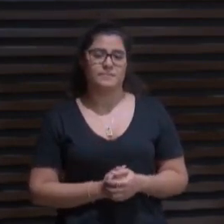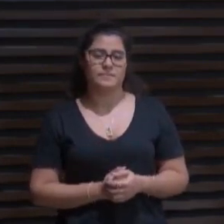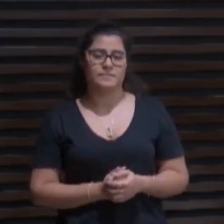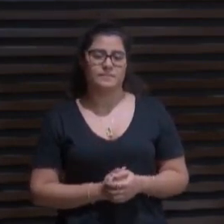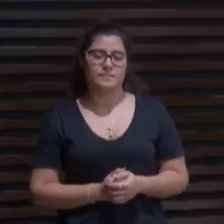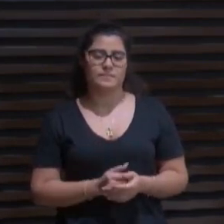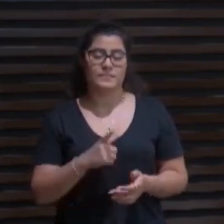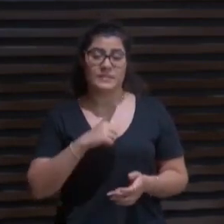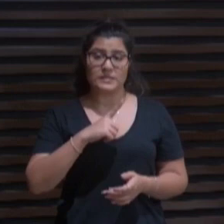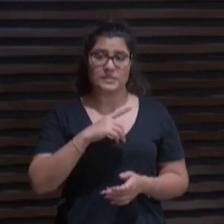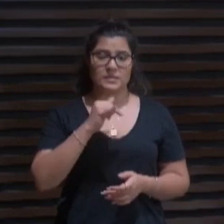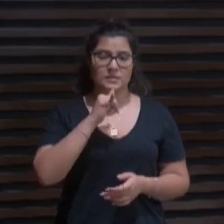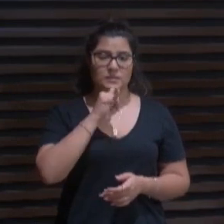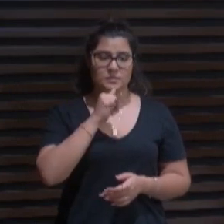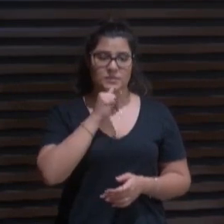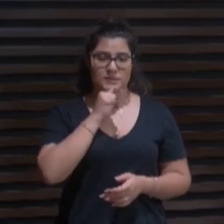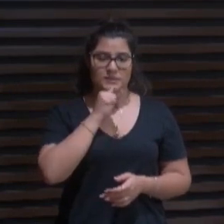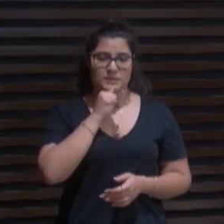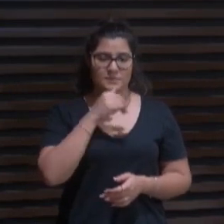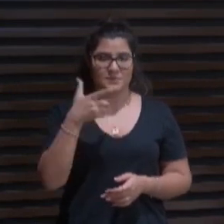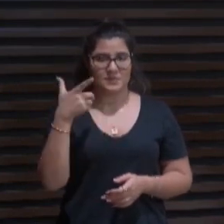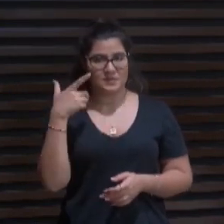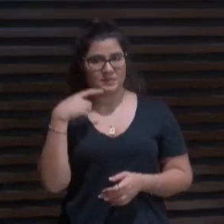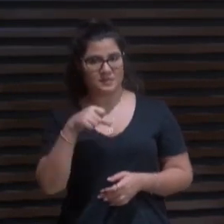Tem um exemplo de um homem que ganhou na loteria.